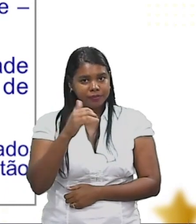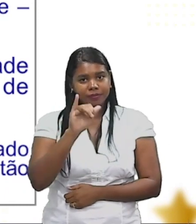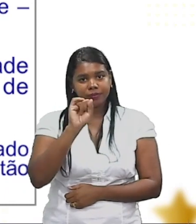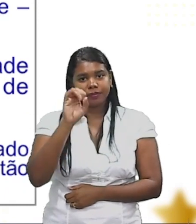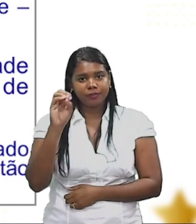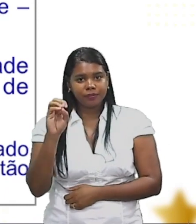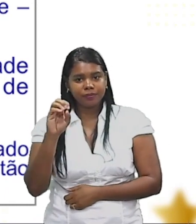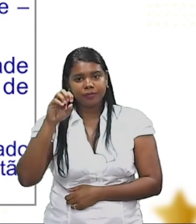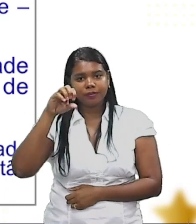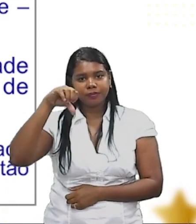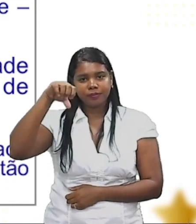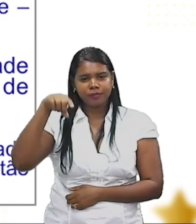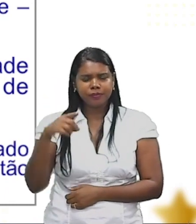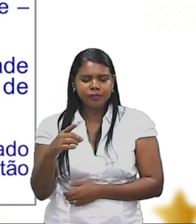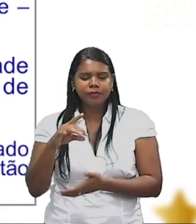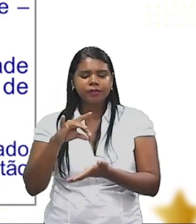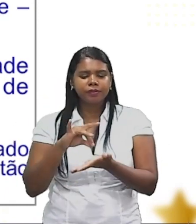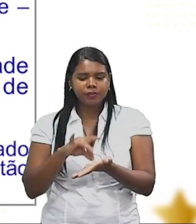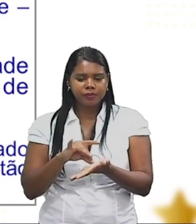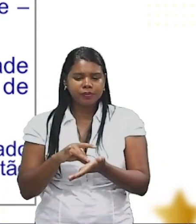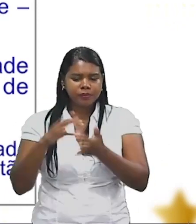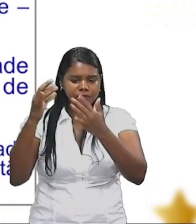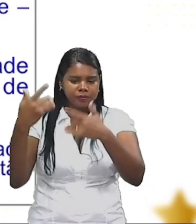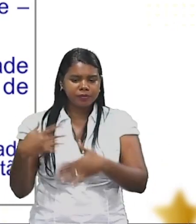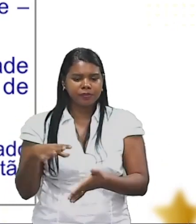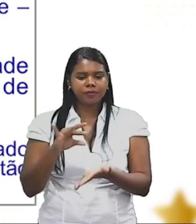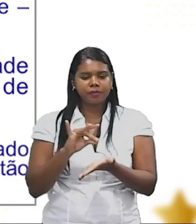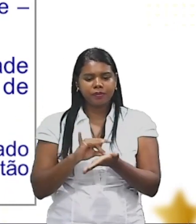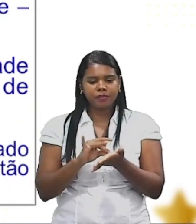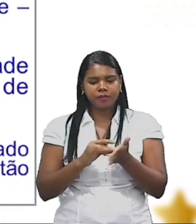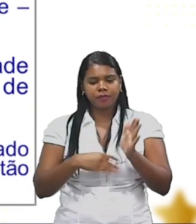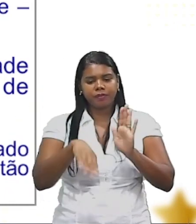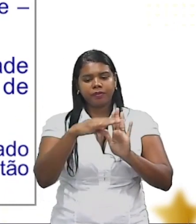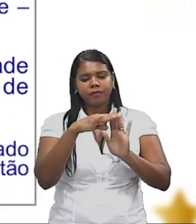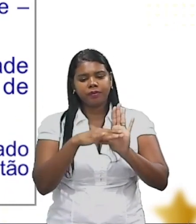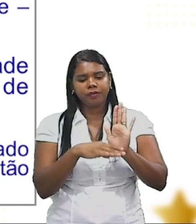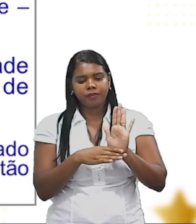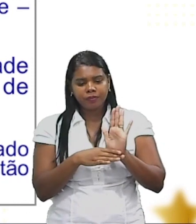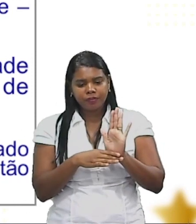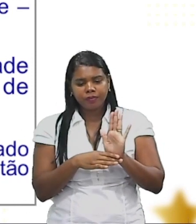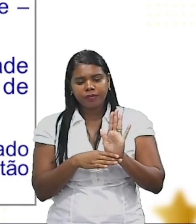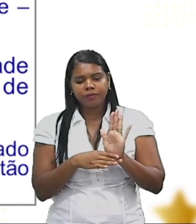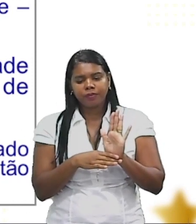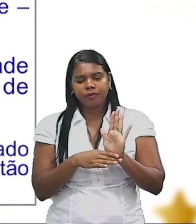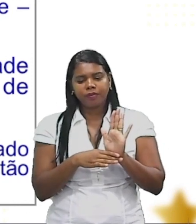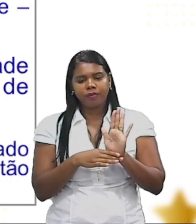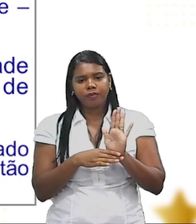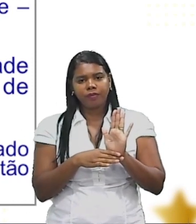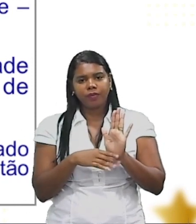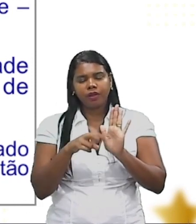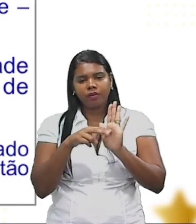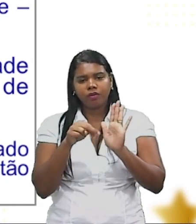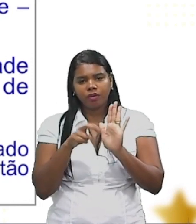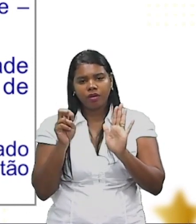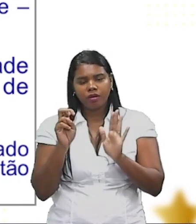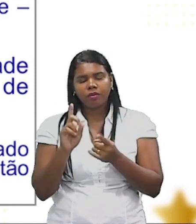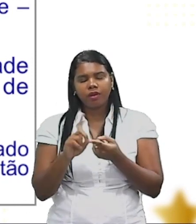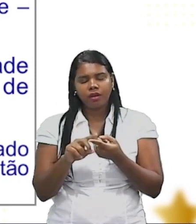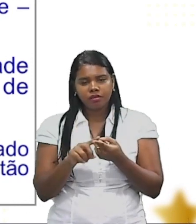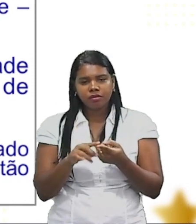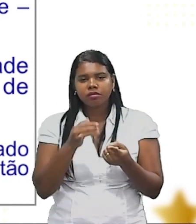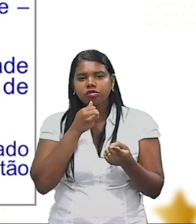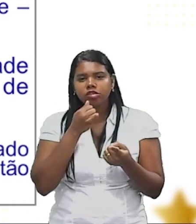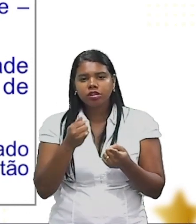9000, que ela é um pequeno glossário, ela não é tão grande e ela apresenta a parte de fundamentos e vocabulário, tá?